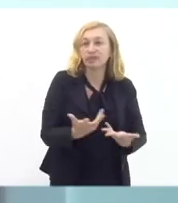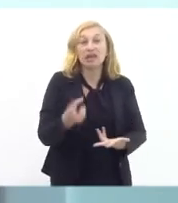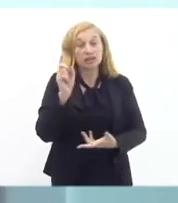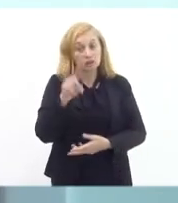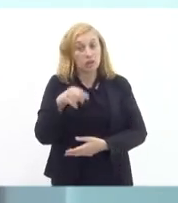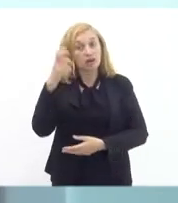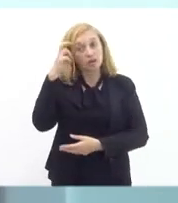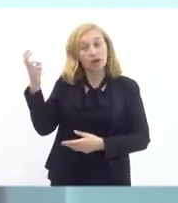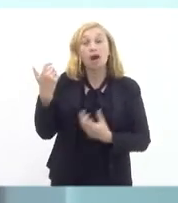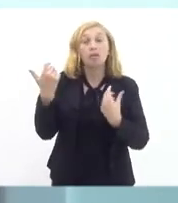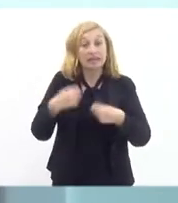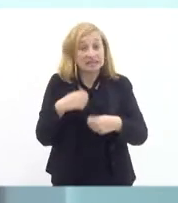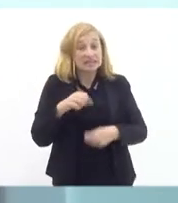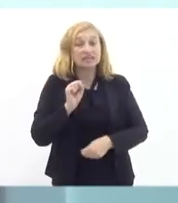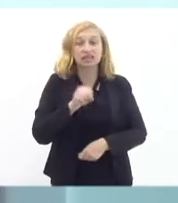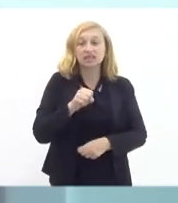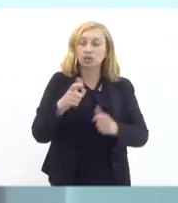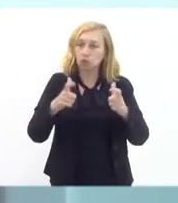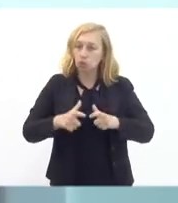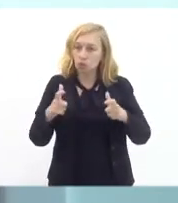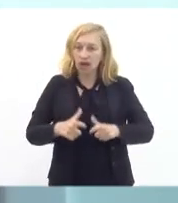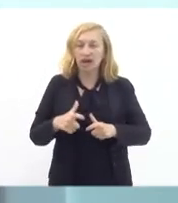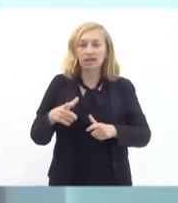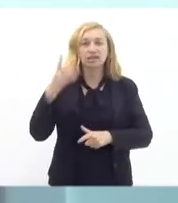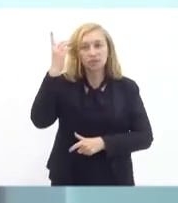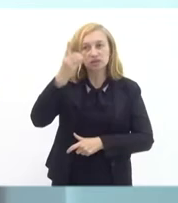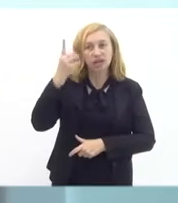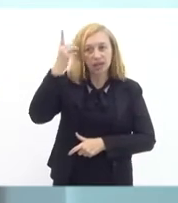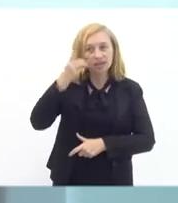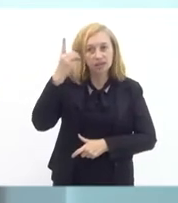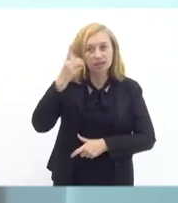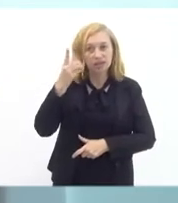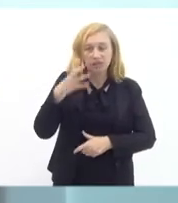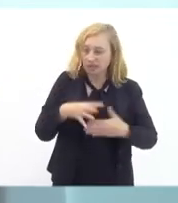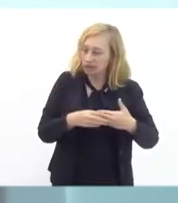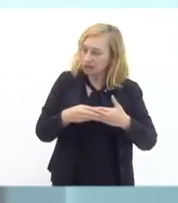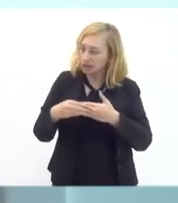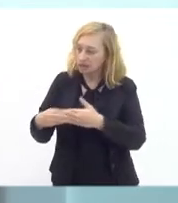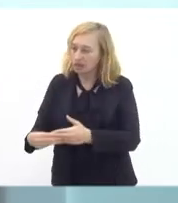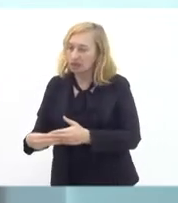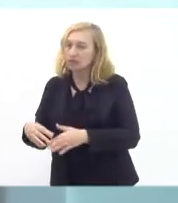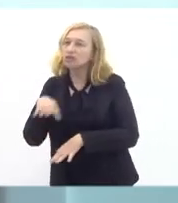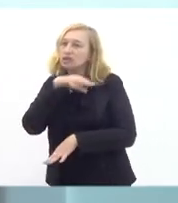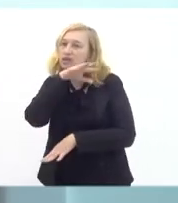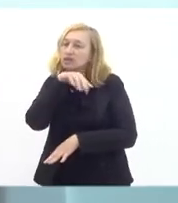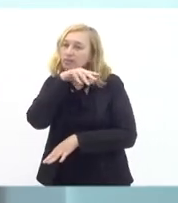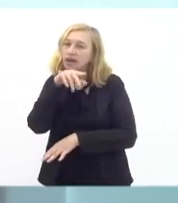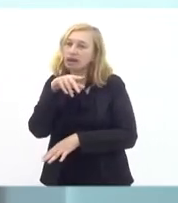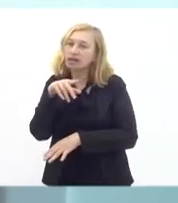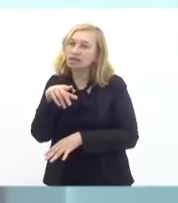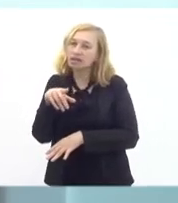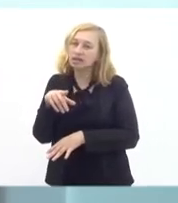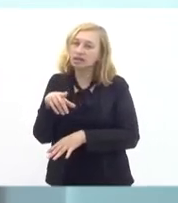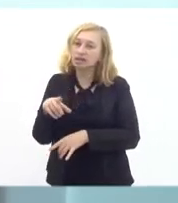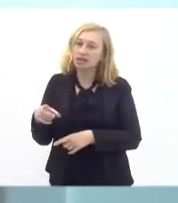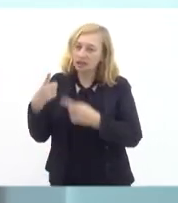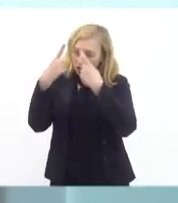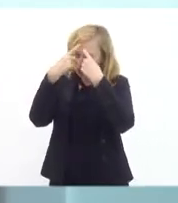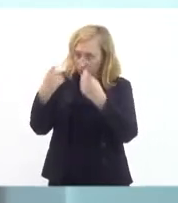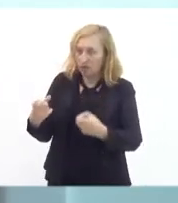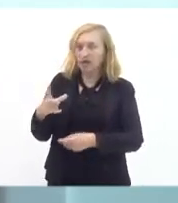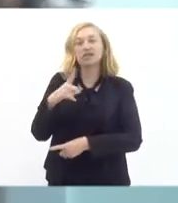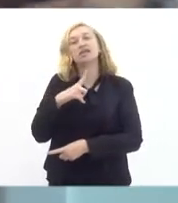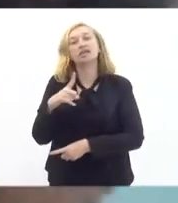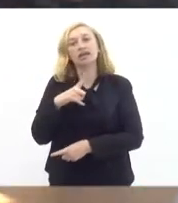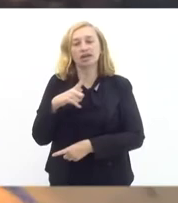Agora, a gente precisa, sim, de um local, deputado, em que a gente leve esses animais que são vítimas de maus-tratos. É diferente de um abrigo. Você retirar ele daquela